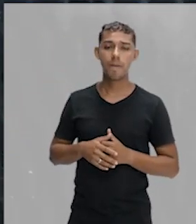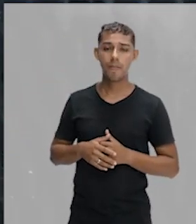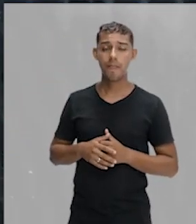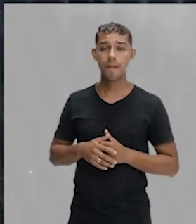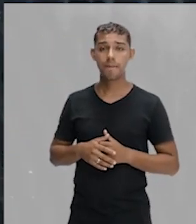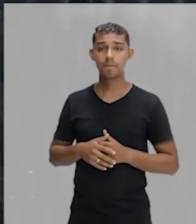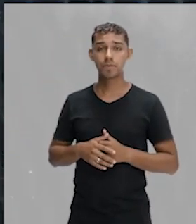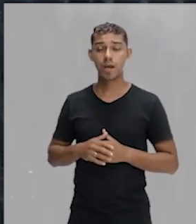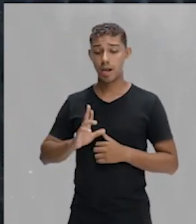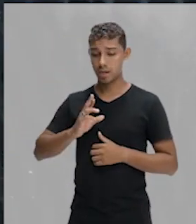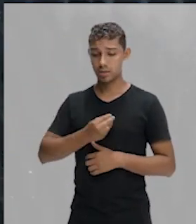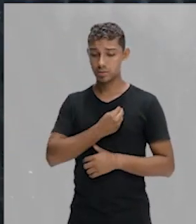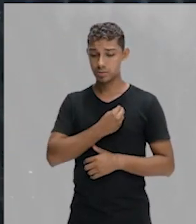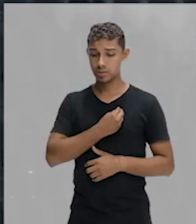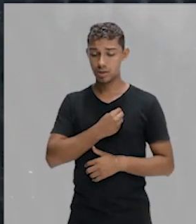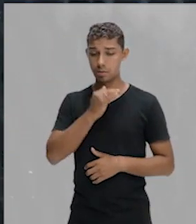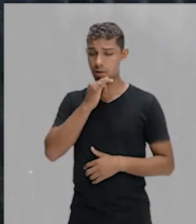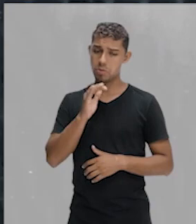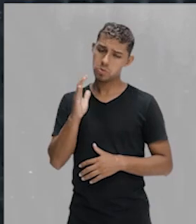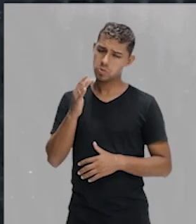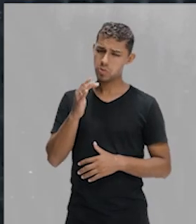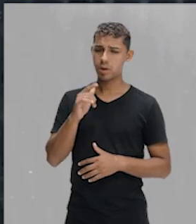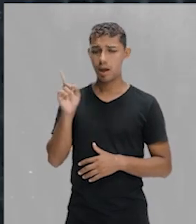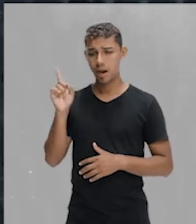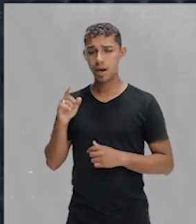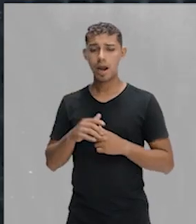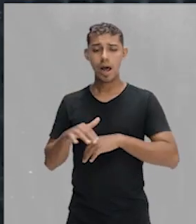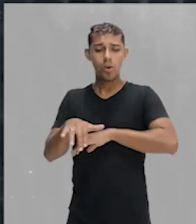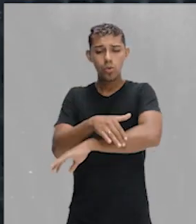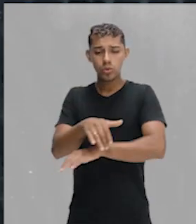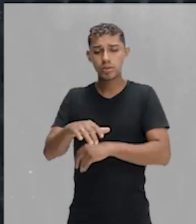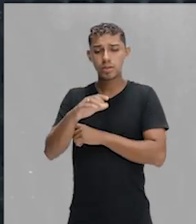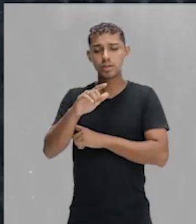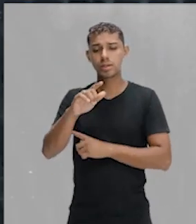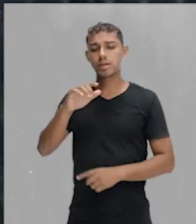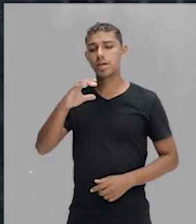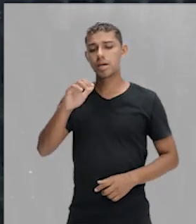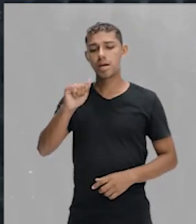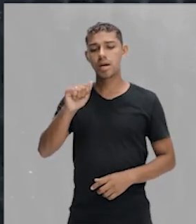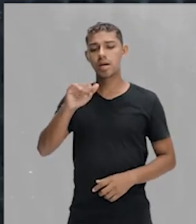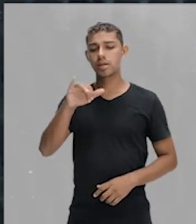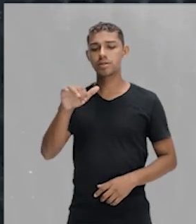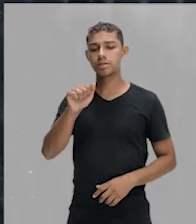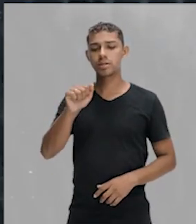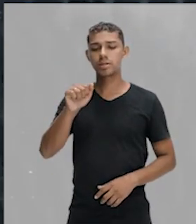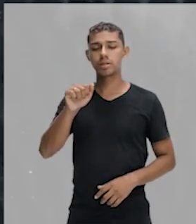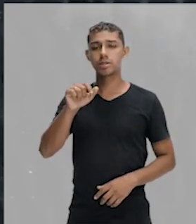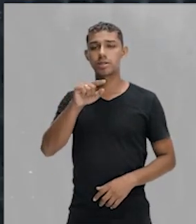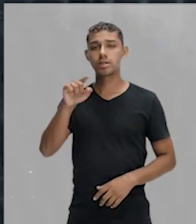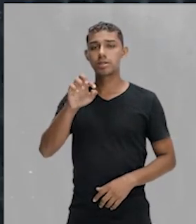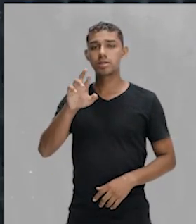camada de asfalto, mas ali na Rua das Cajazeiras, né? Ela tem, em frente ao